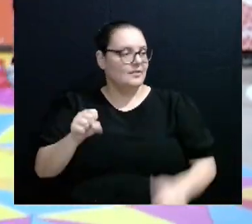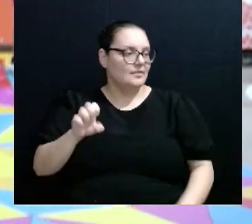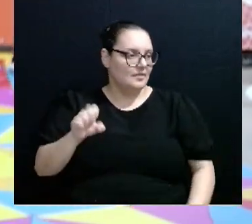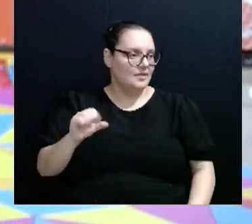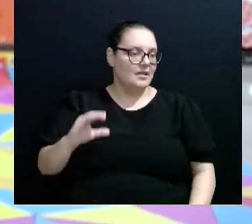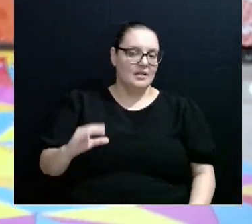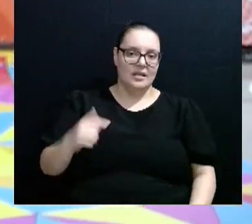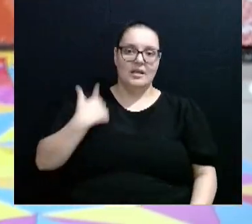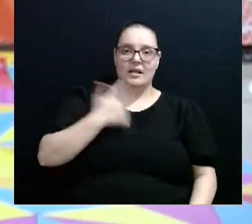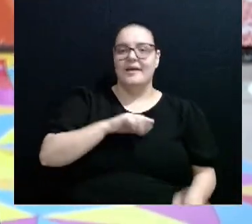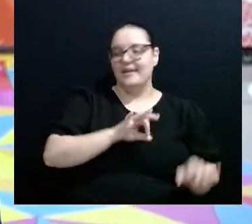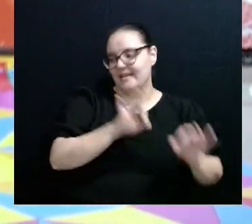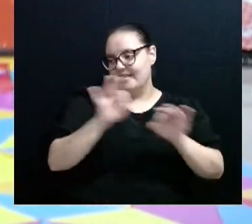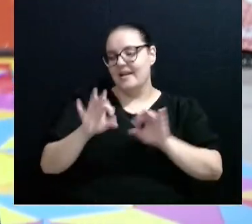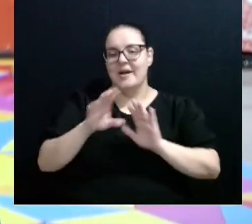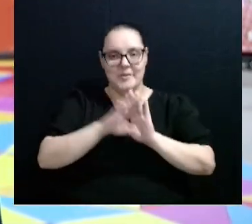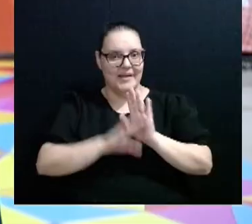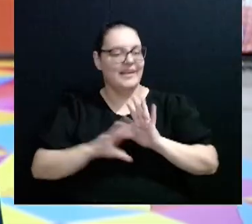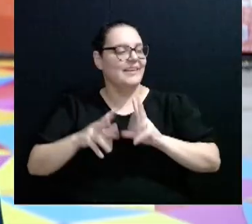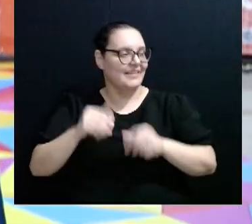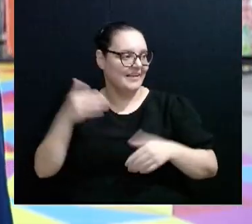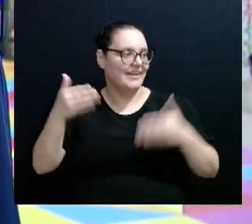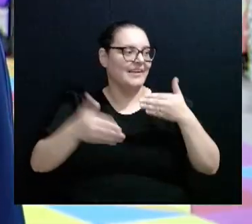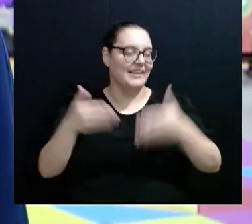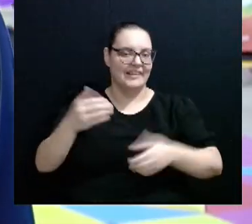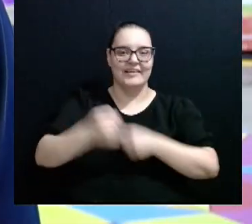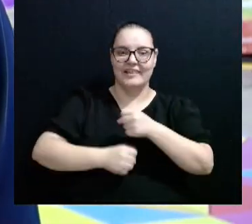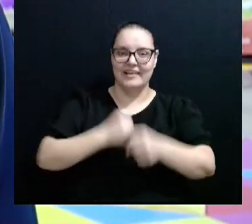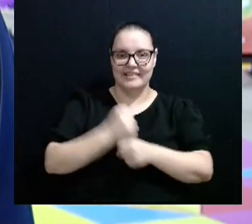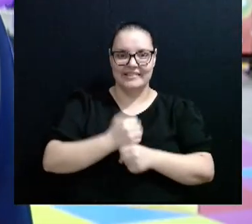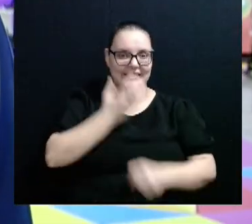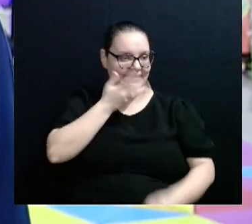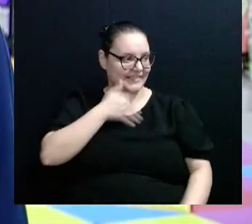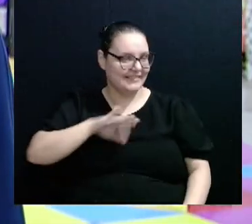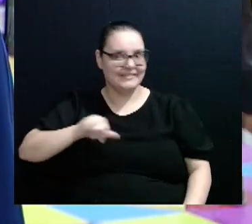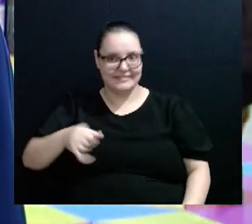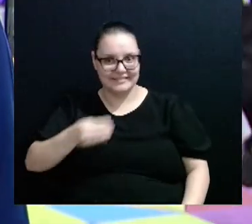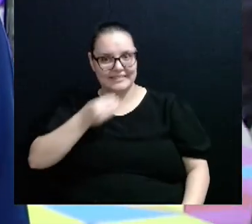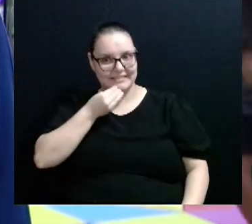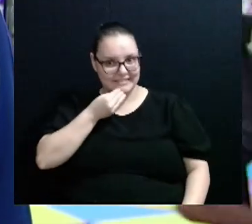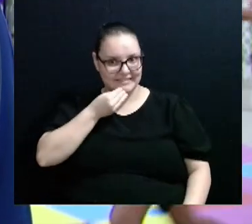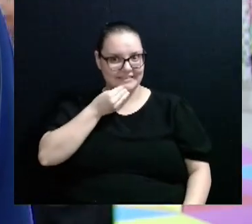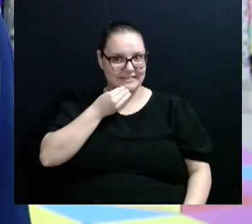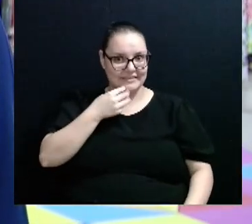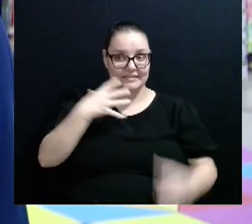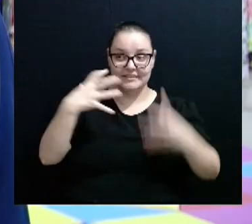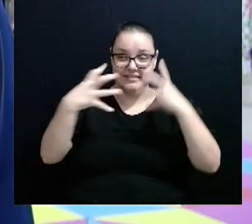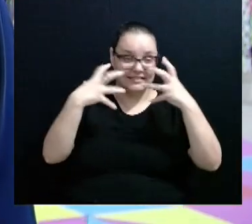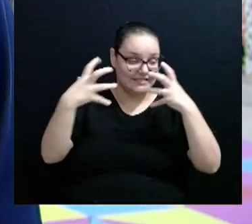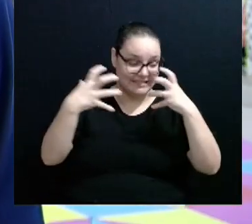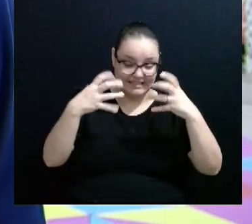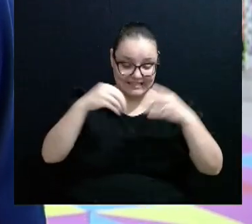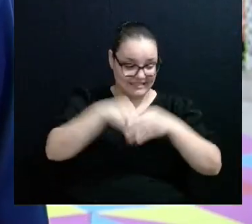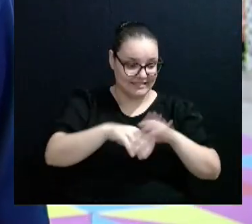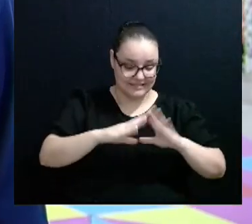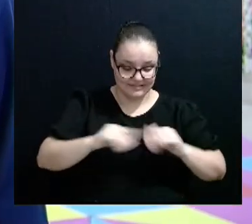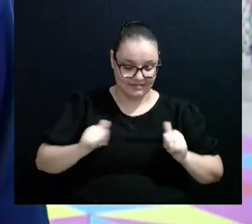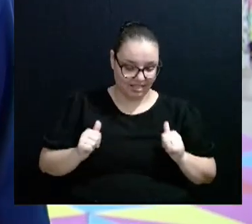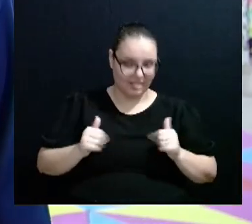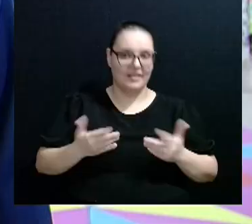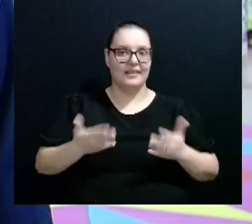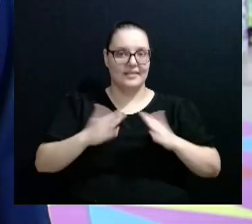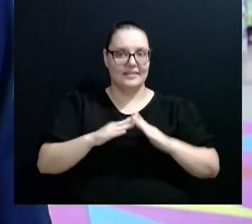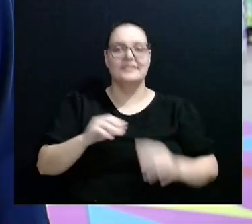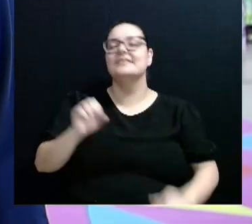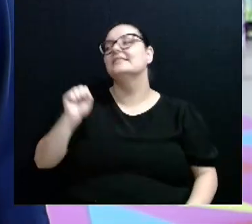programação já todo ano já. E a molecada aproveita e tira o estresse de não fazer nada em casa, né? Exatamente, e